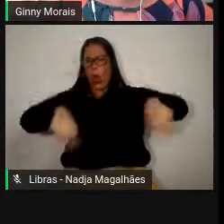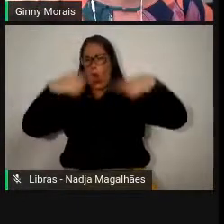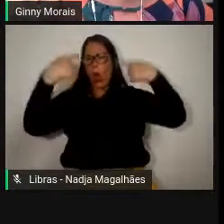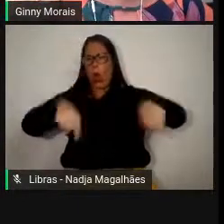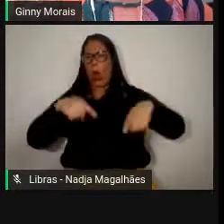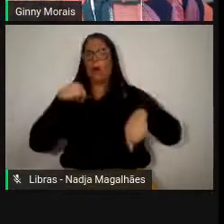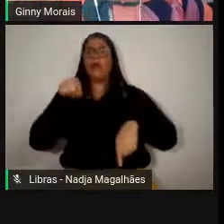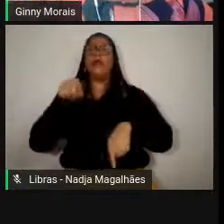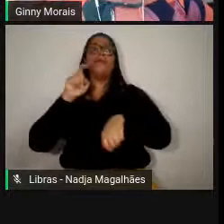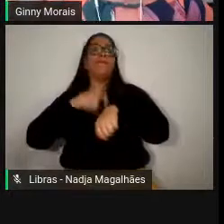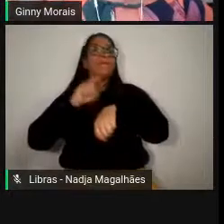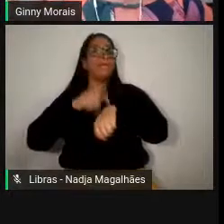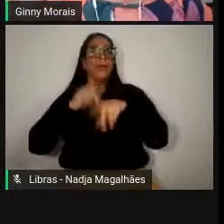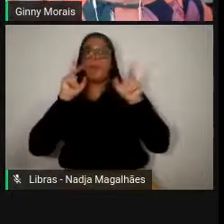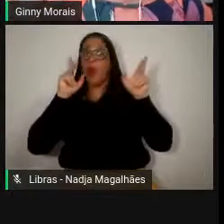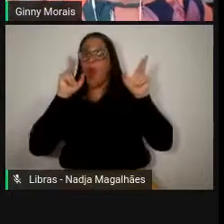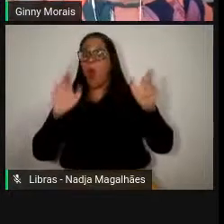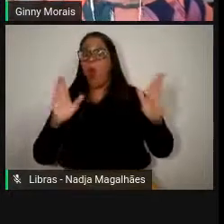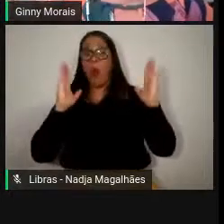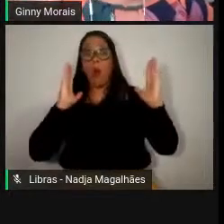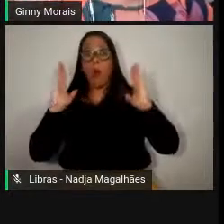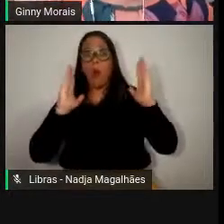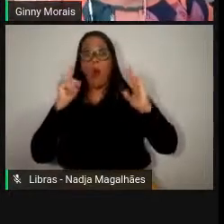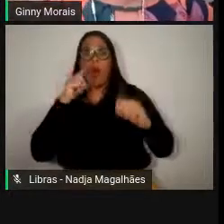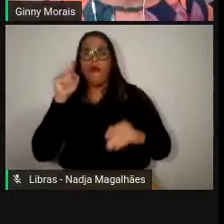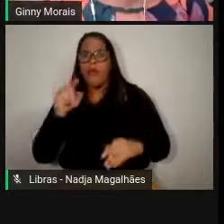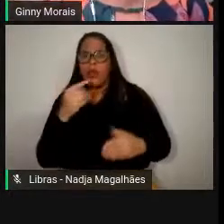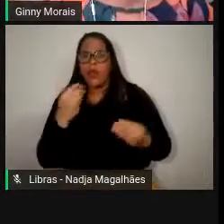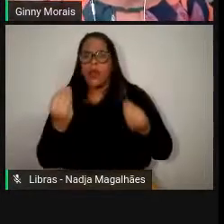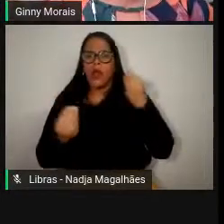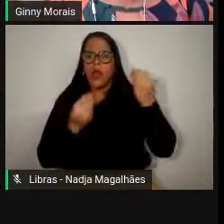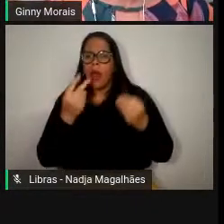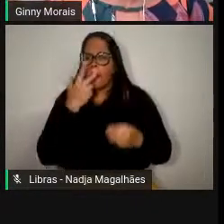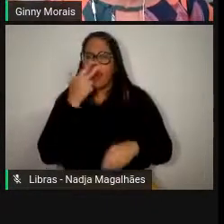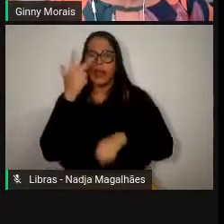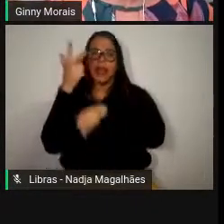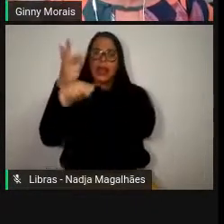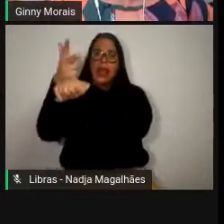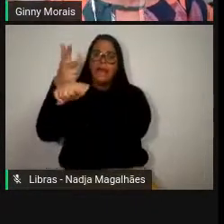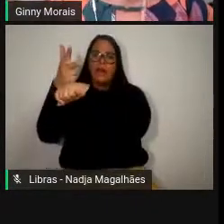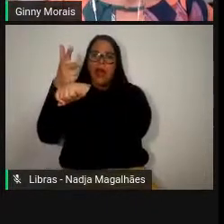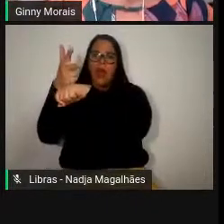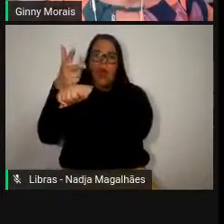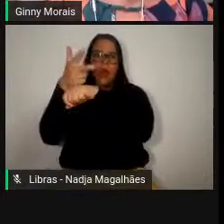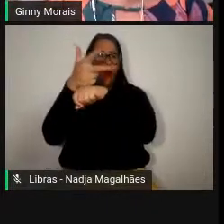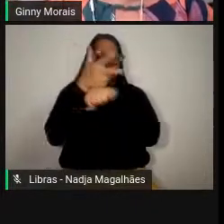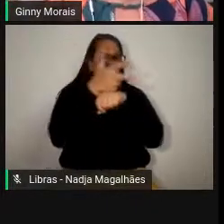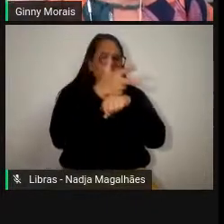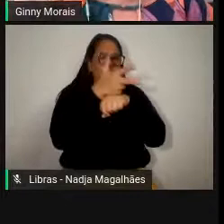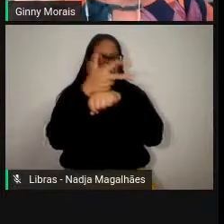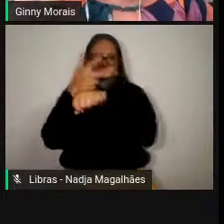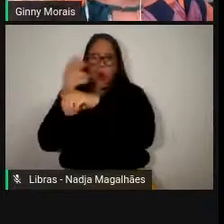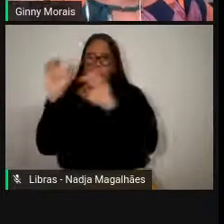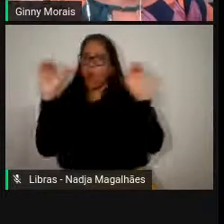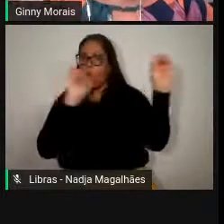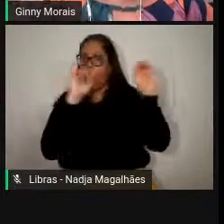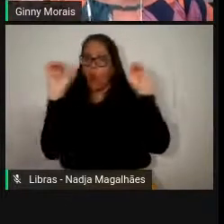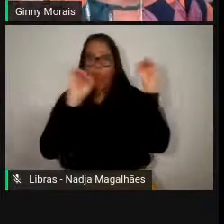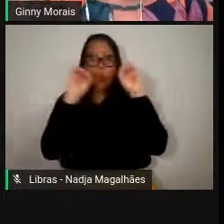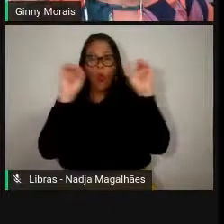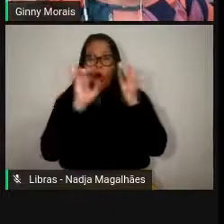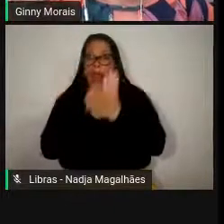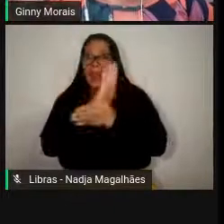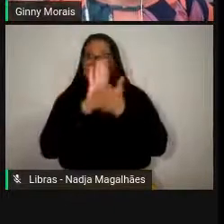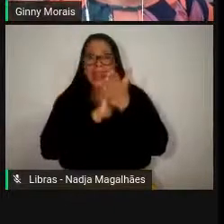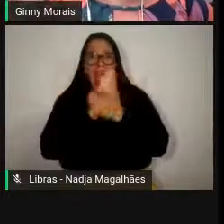realizadas naquele momento. Como vocês podem reparar, a câmera não mostrou a manifestação. Você conseguia